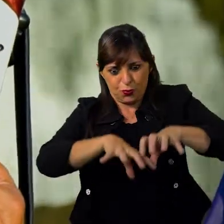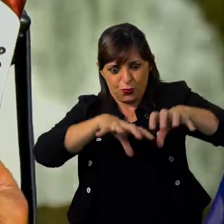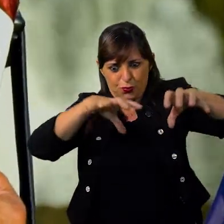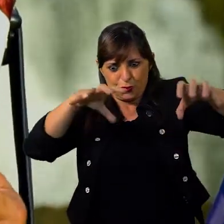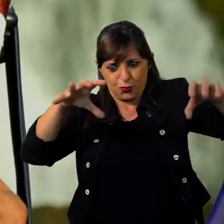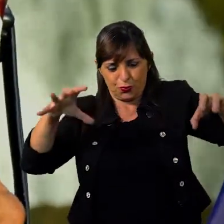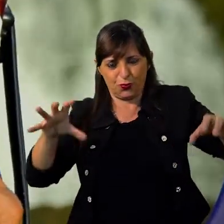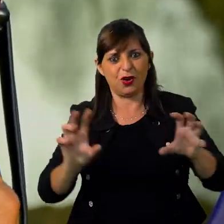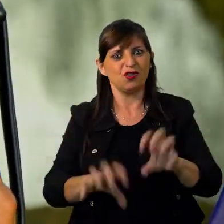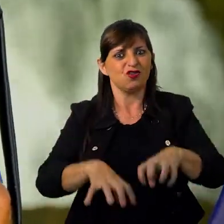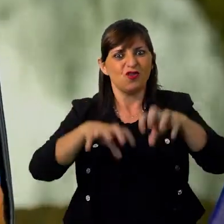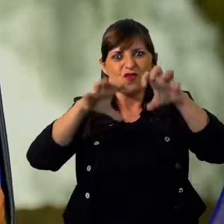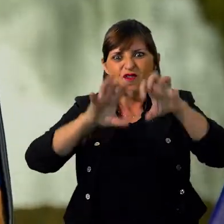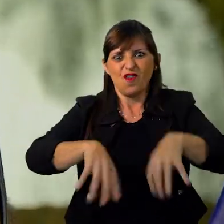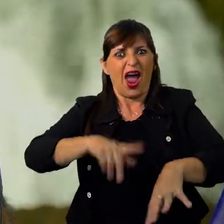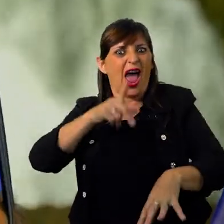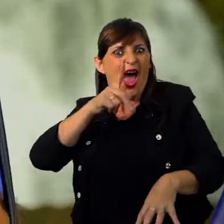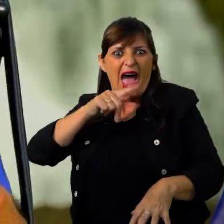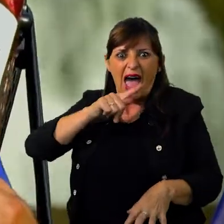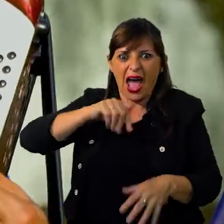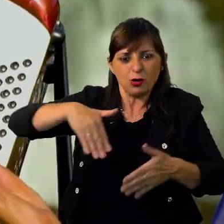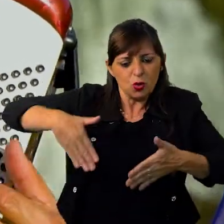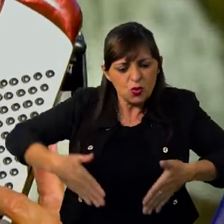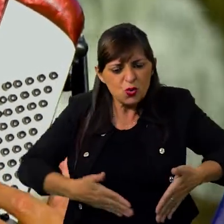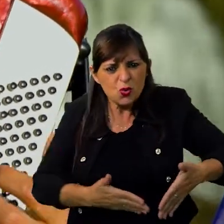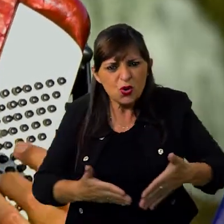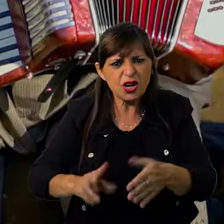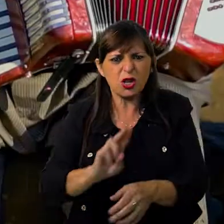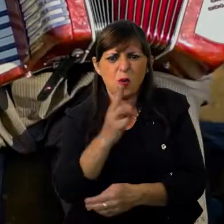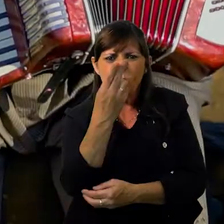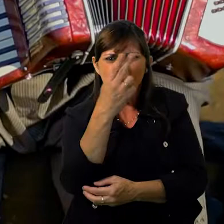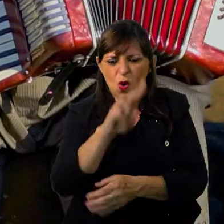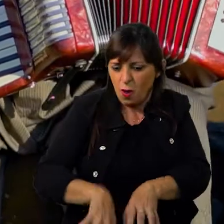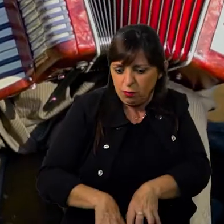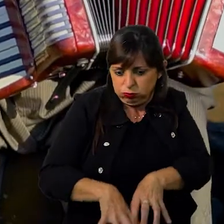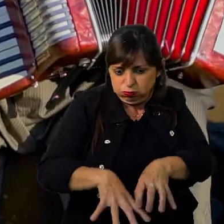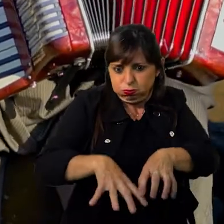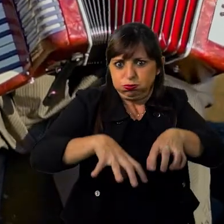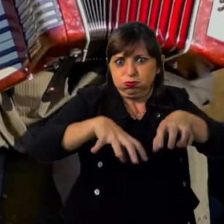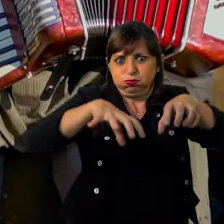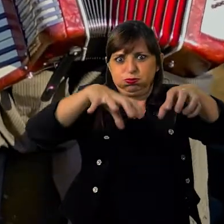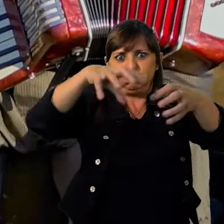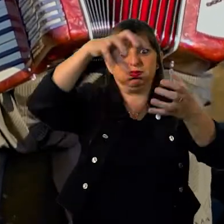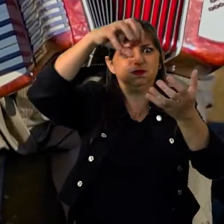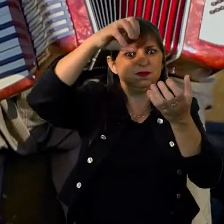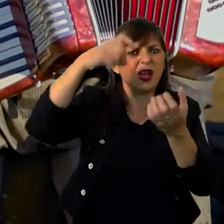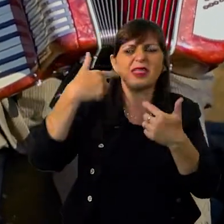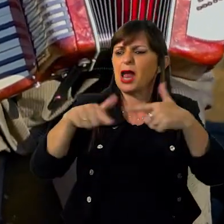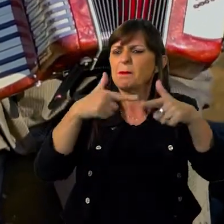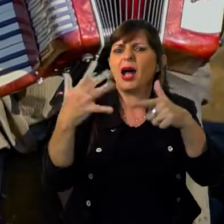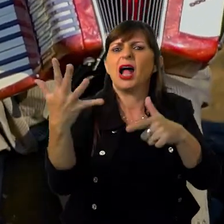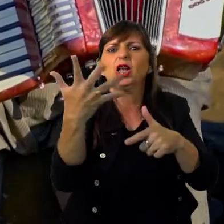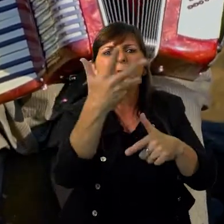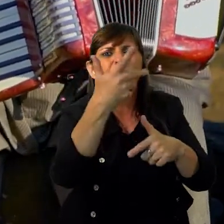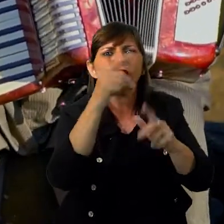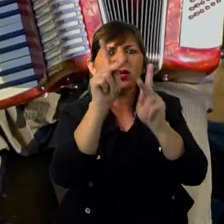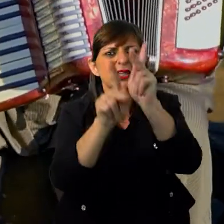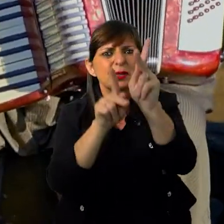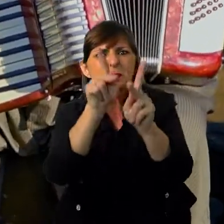ninguém descobrir o Oba viva veio a e